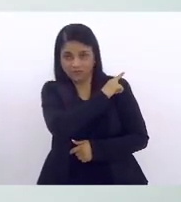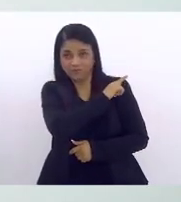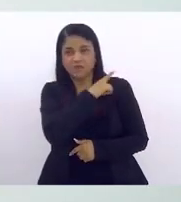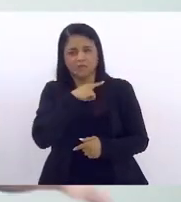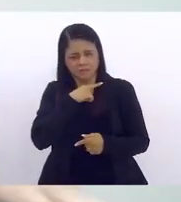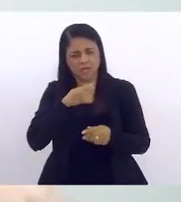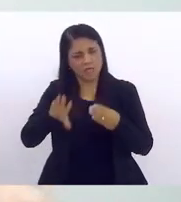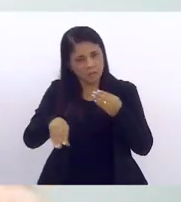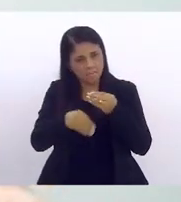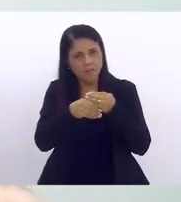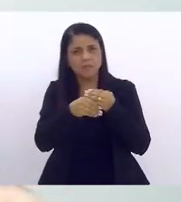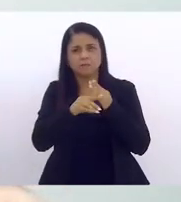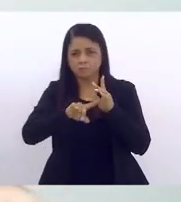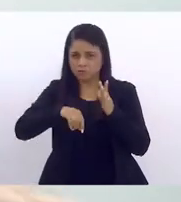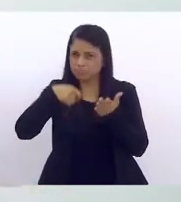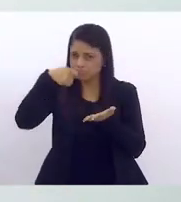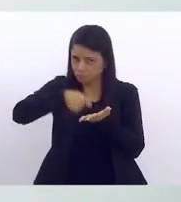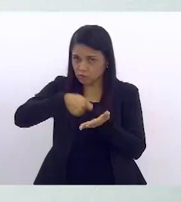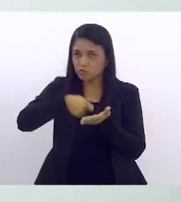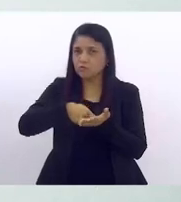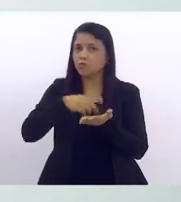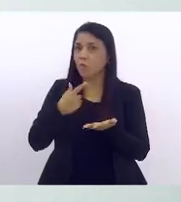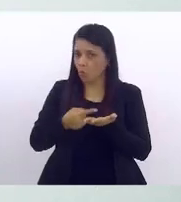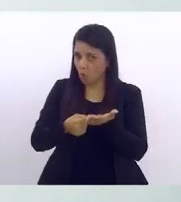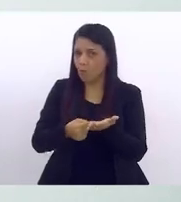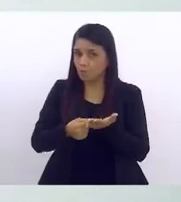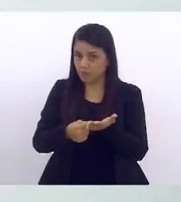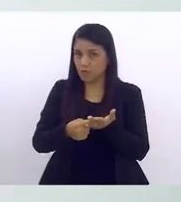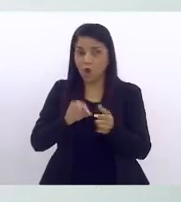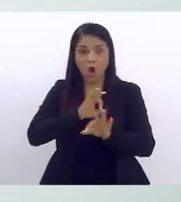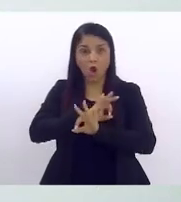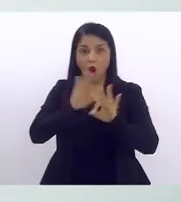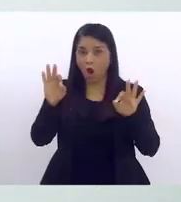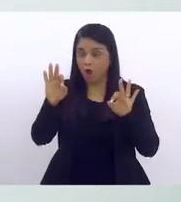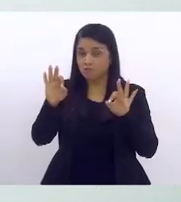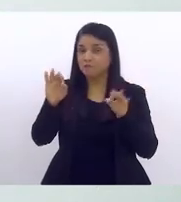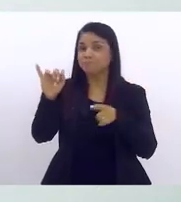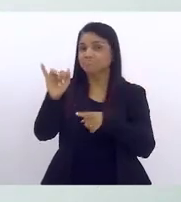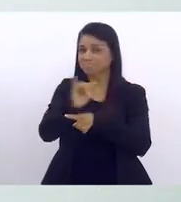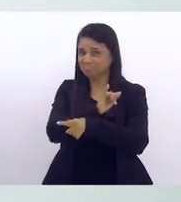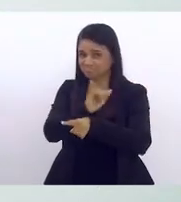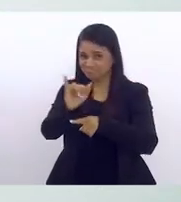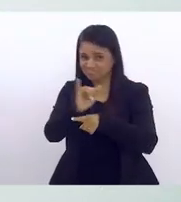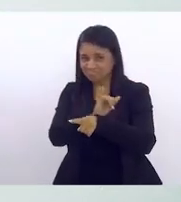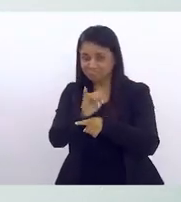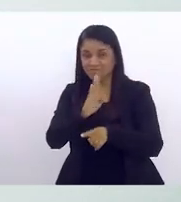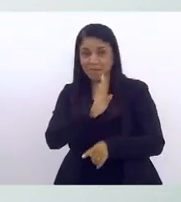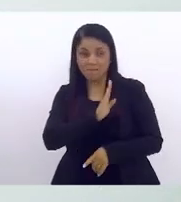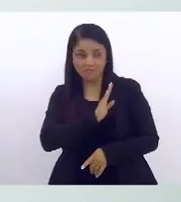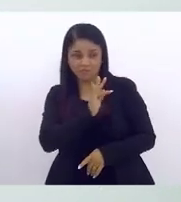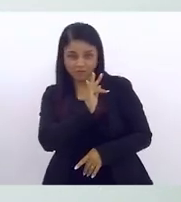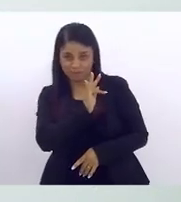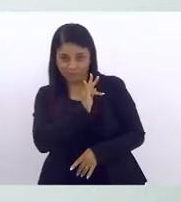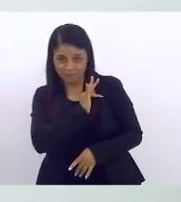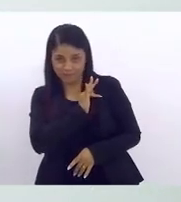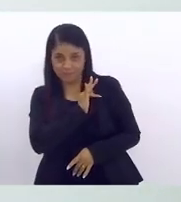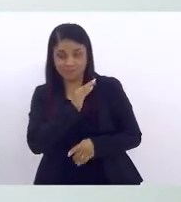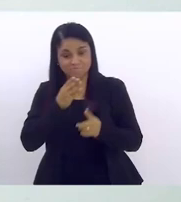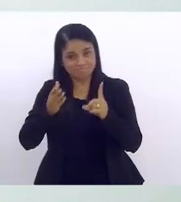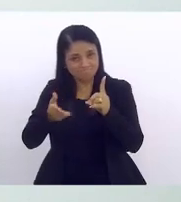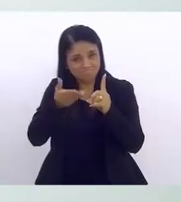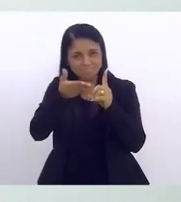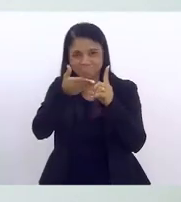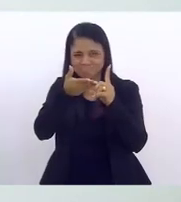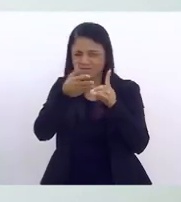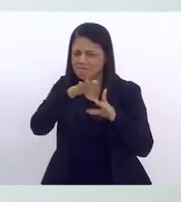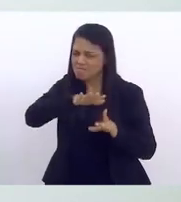emendas impositivas, nós vamos cumprir essa emenda. Eu acho ótimo colocar num cenário estratégico da Baixada Fluminense a presença de doulas. Eu acho que é